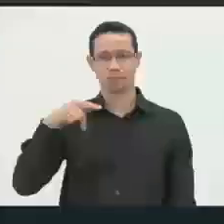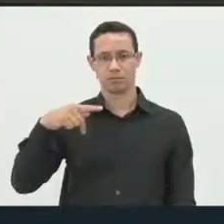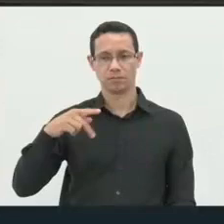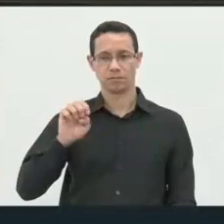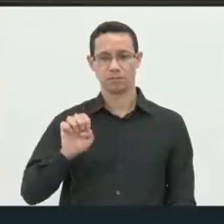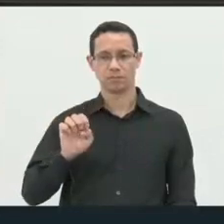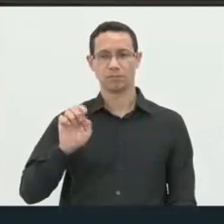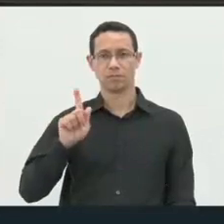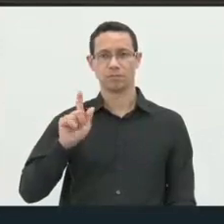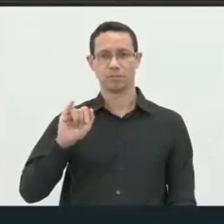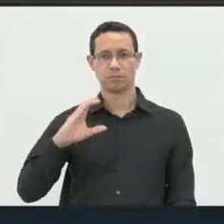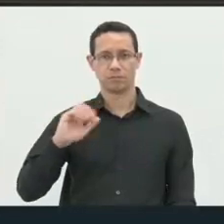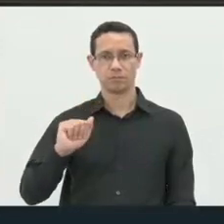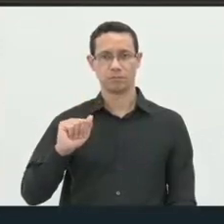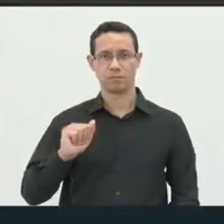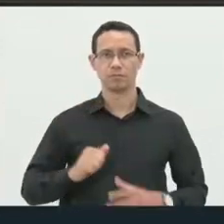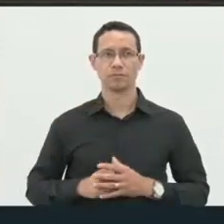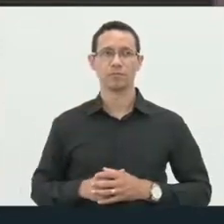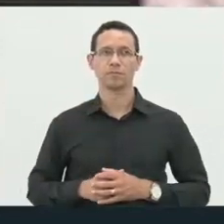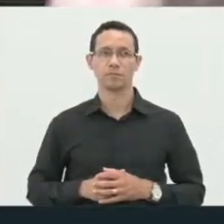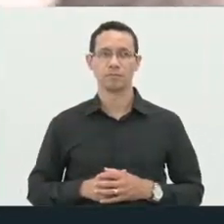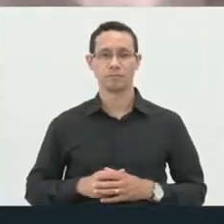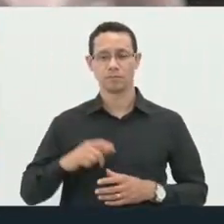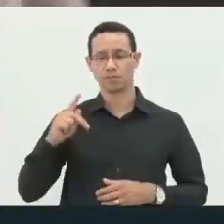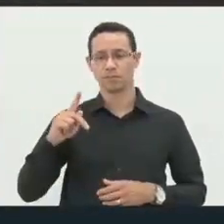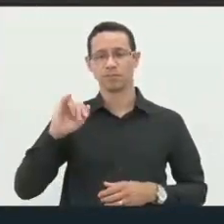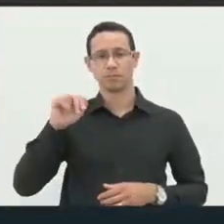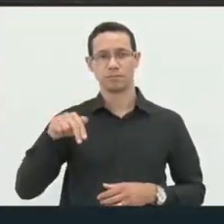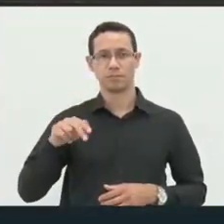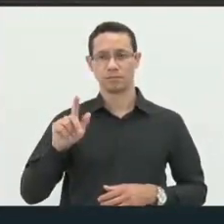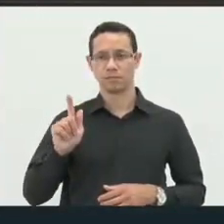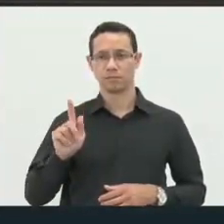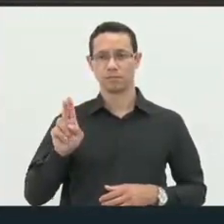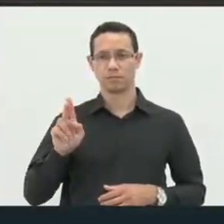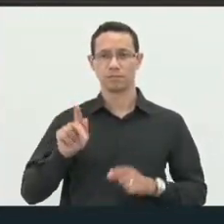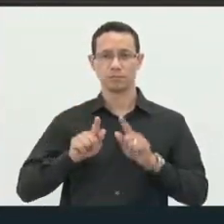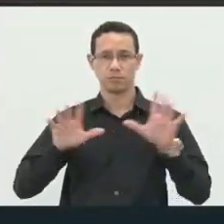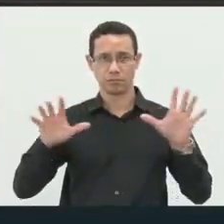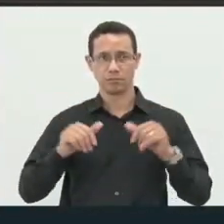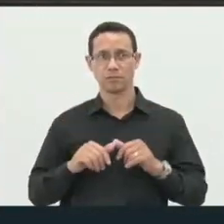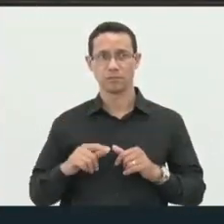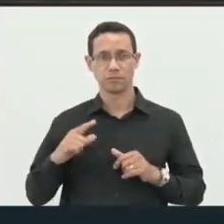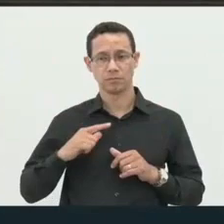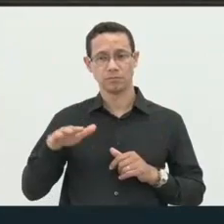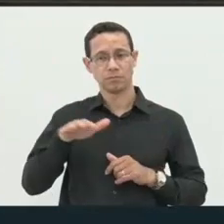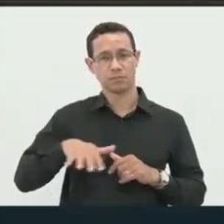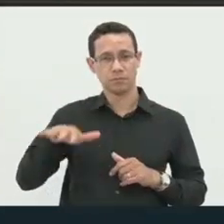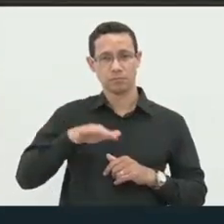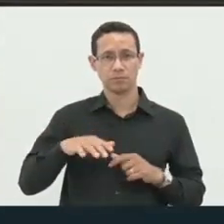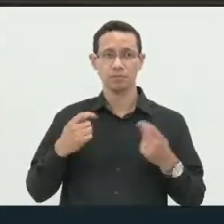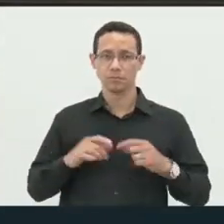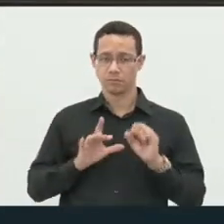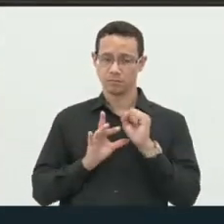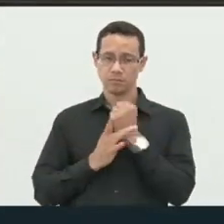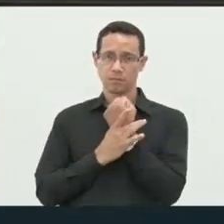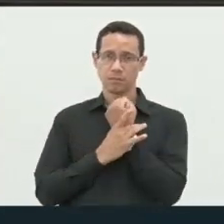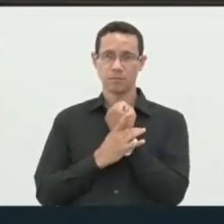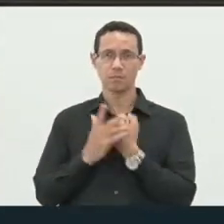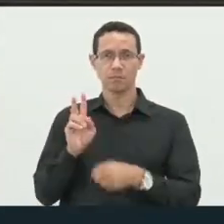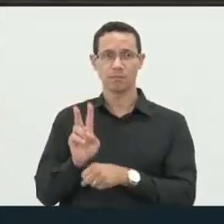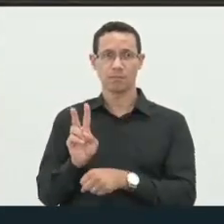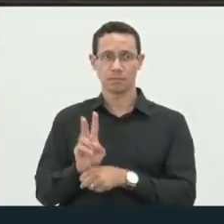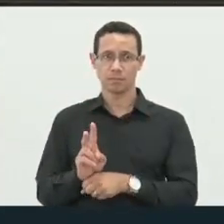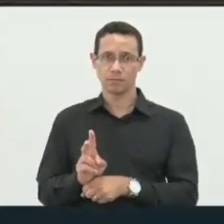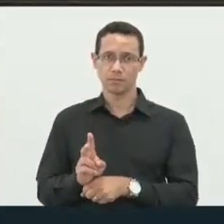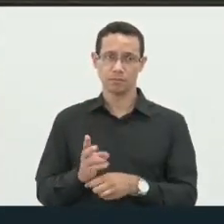então com isso aquela região ali o vereador Gilvan precisa de segurança que a sua área né